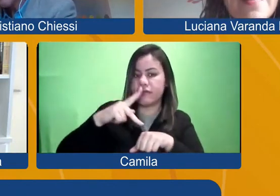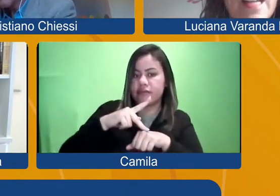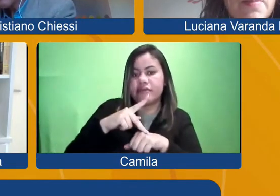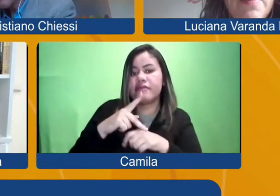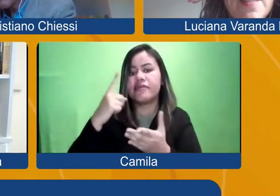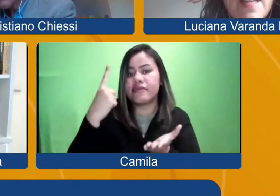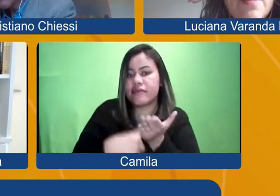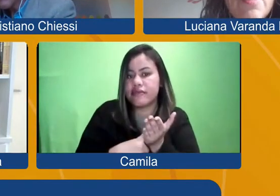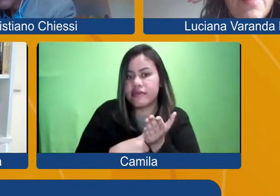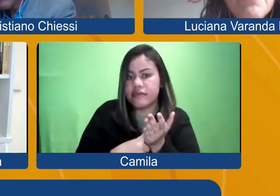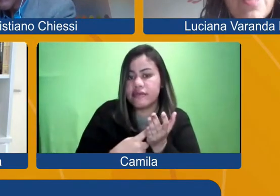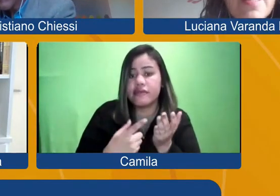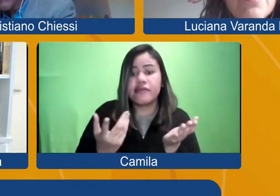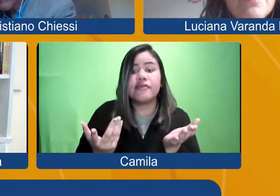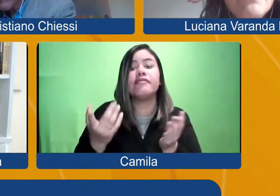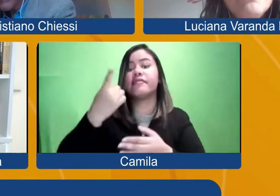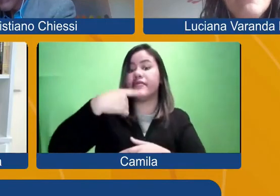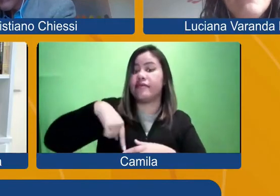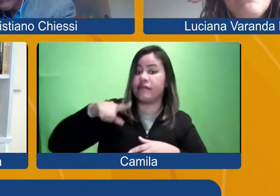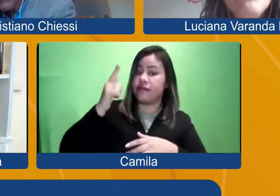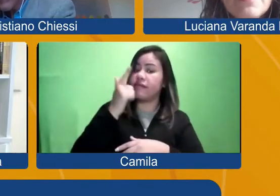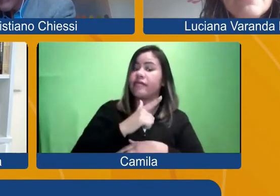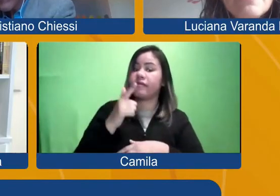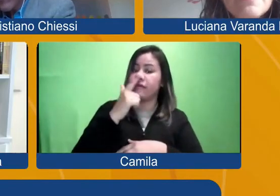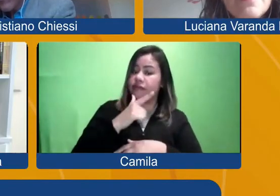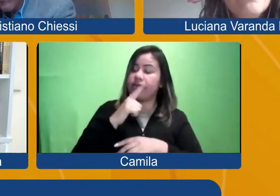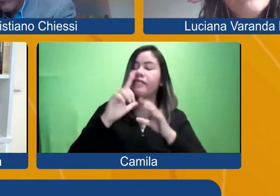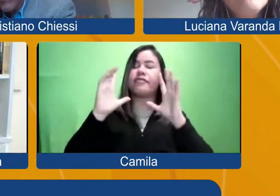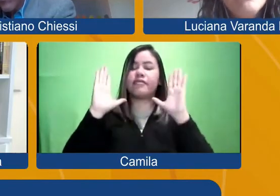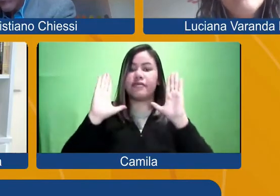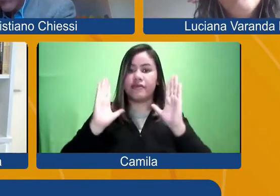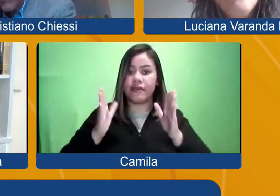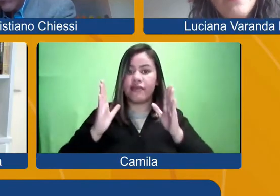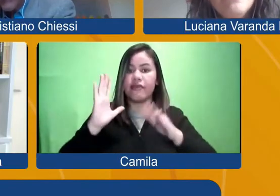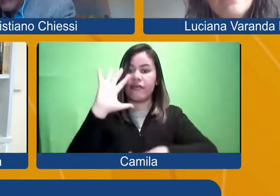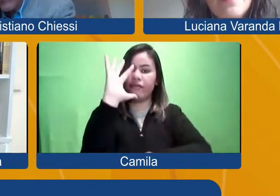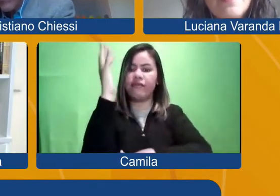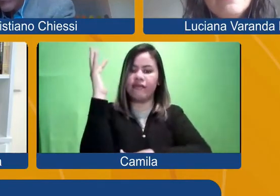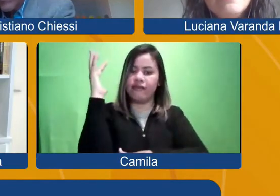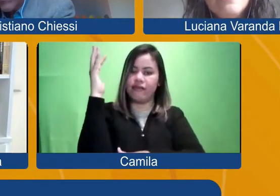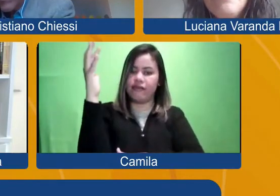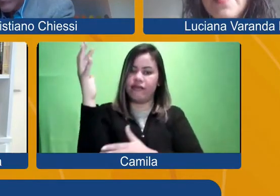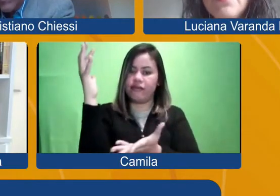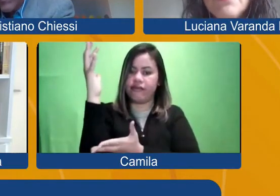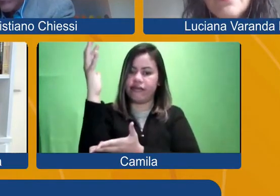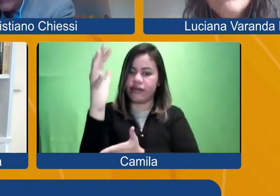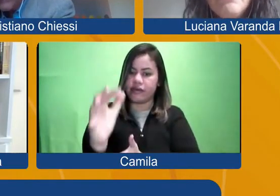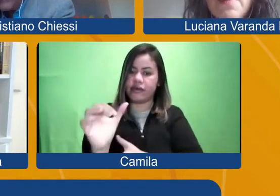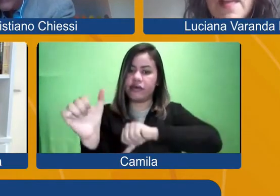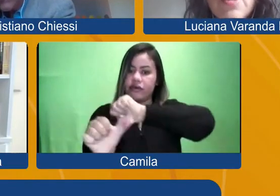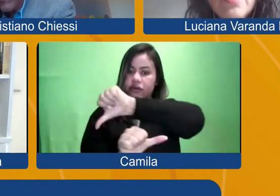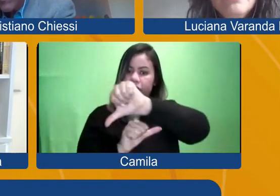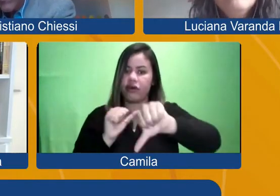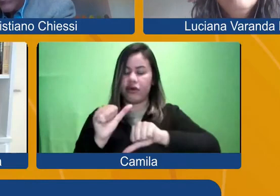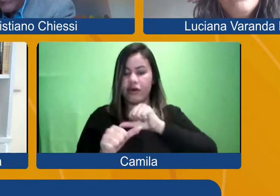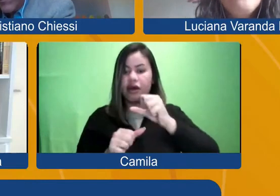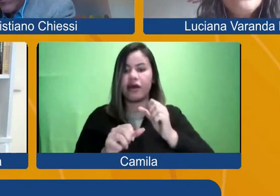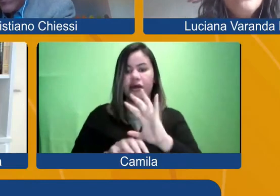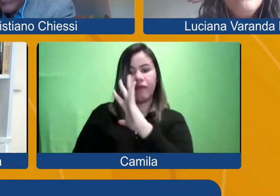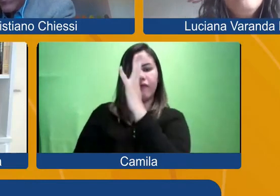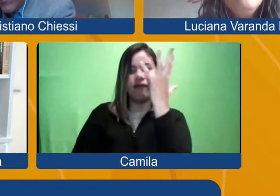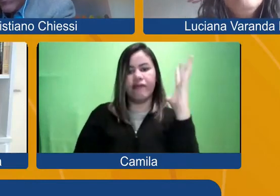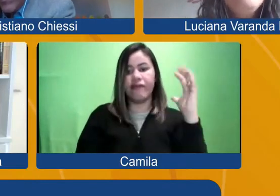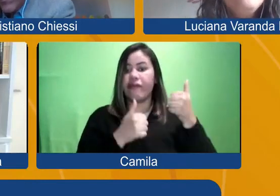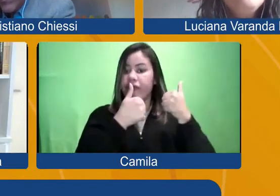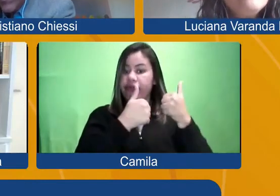temos capacidade para fazer isso, já reduzimos o desmatamento antes, né, então a gente precisa retomar esse caminho novamente,